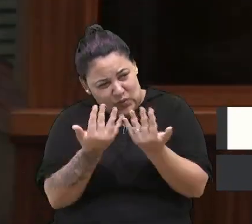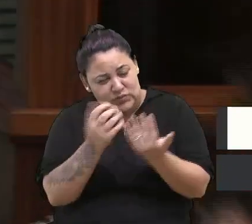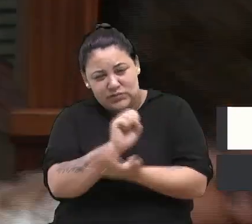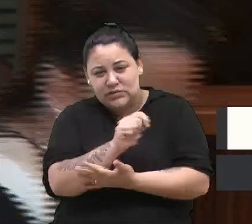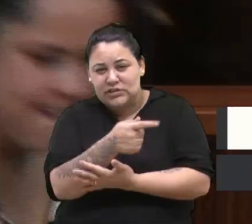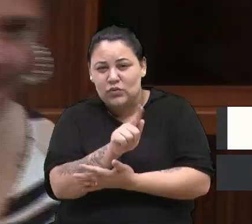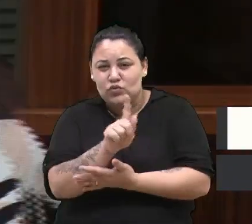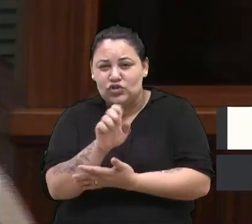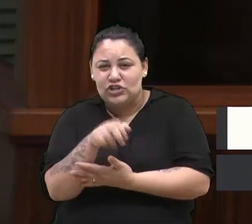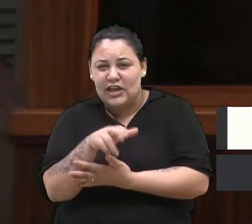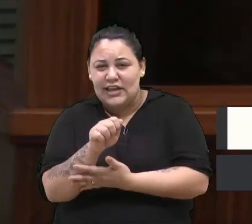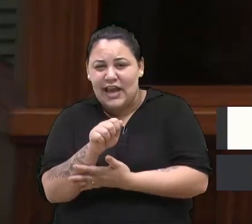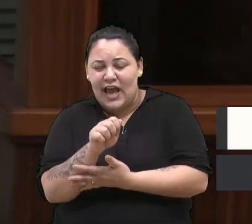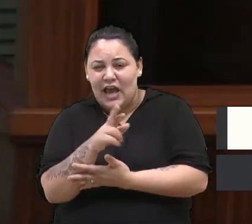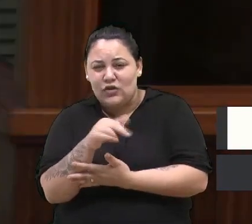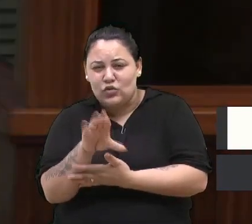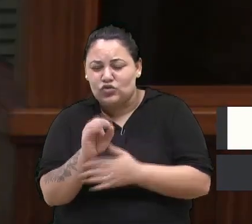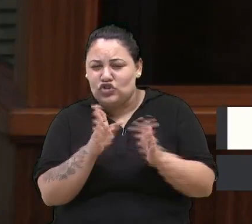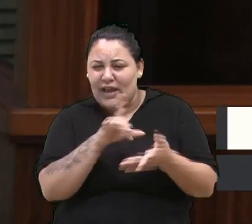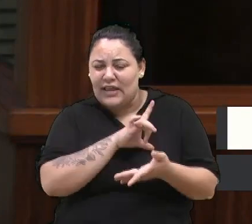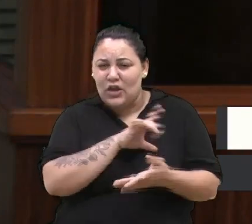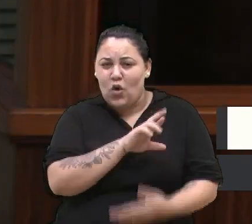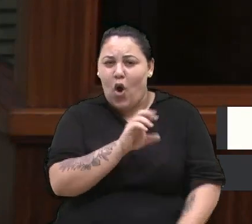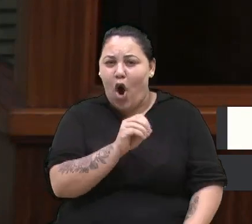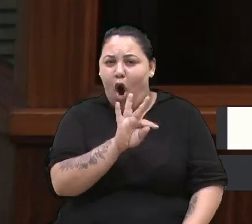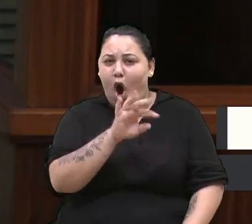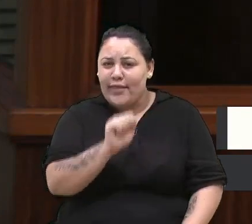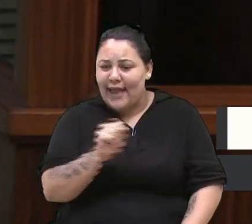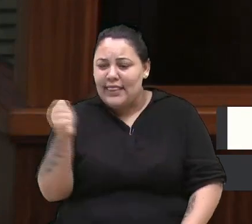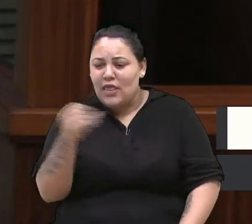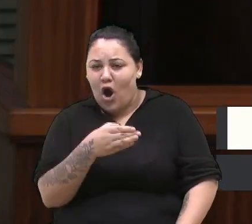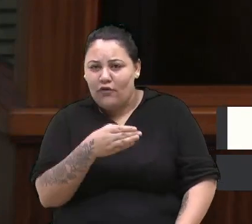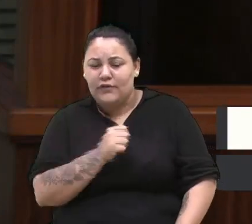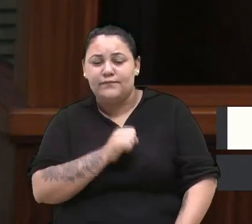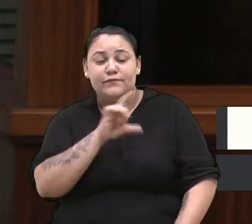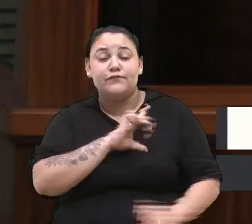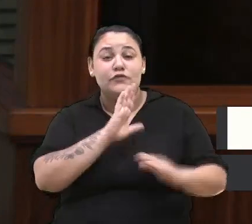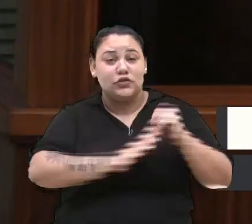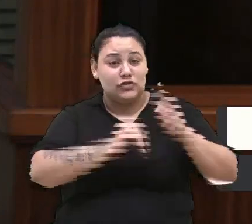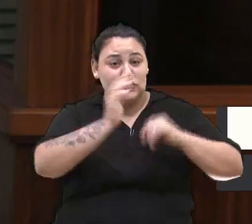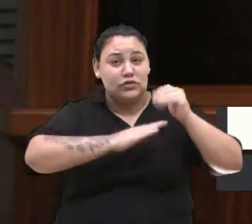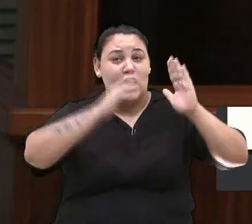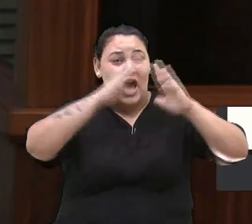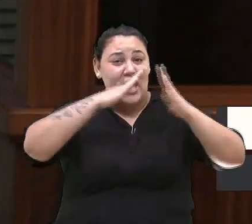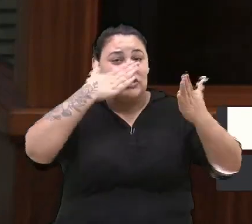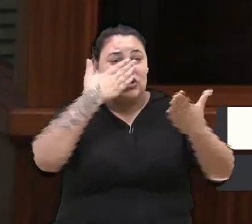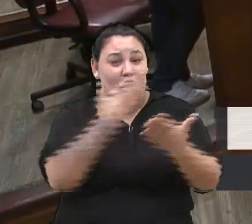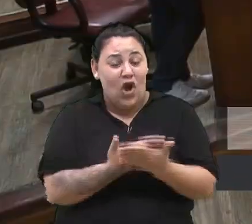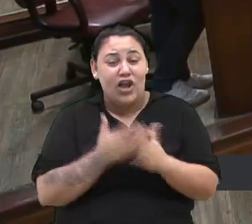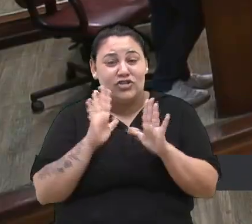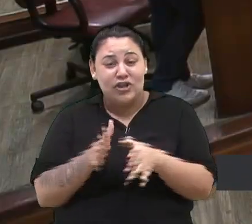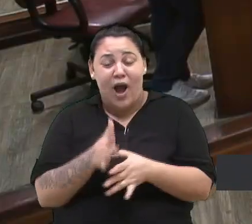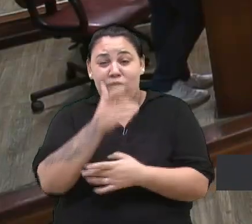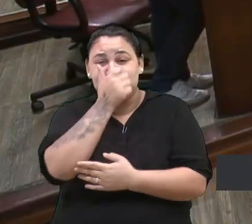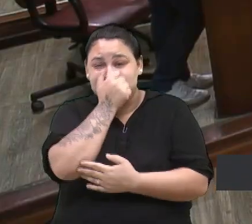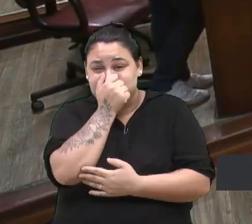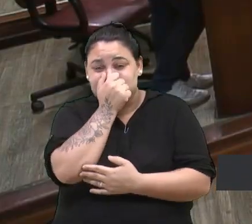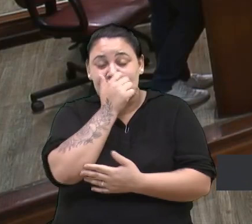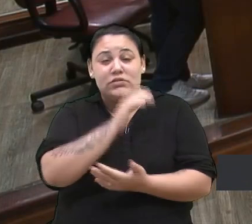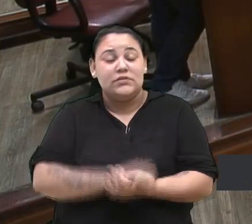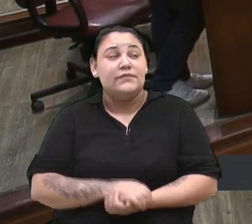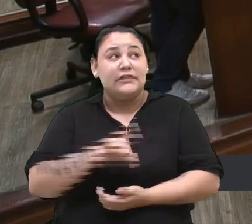temos Rota Nova ali. Foi construído a escola de São Genaro, que já está lotada. Nós temos o Machado de